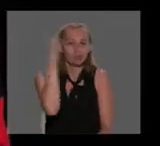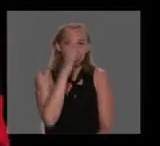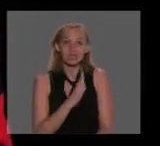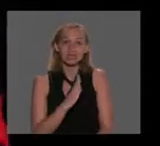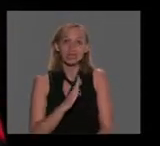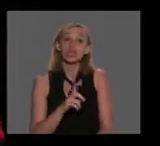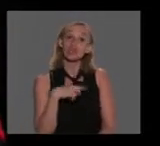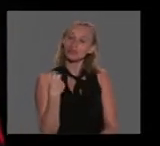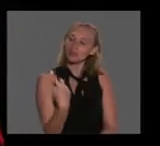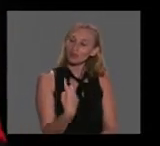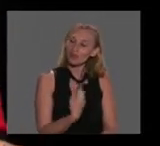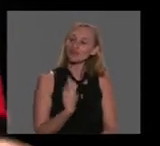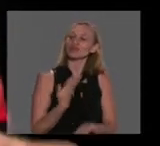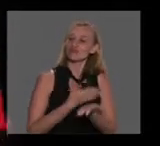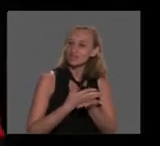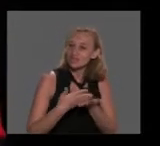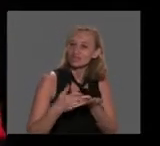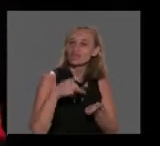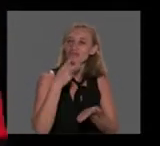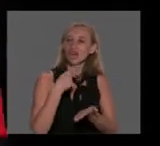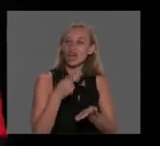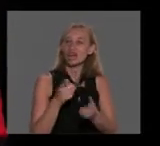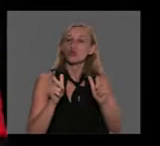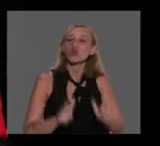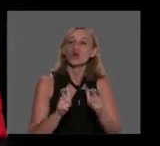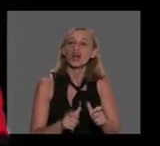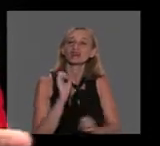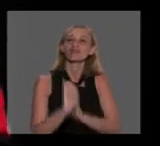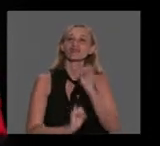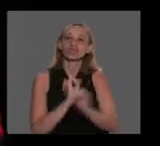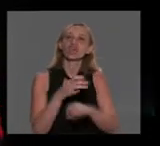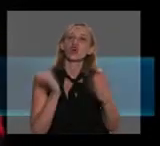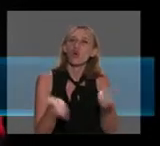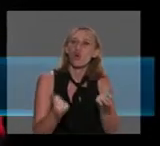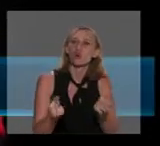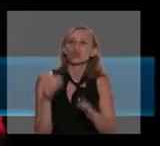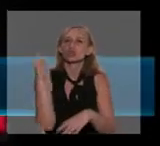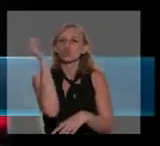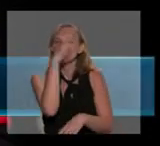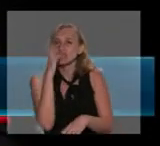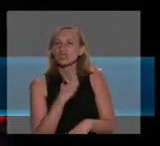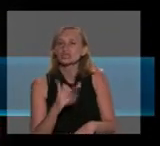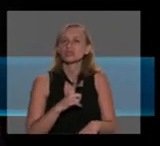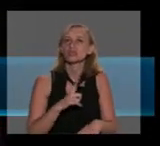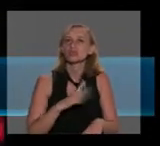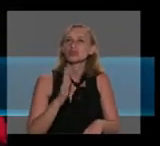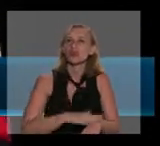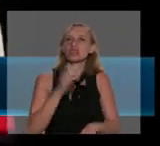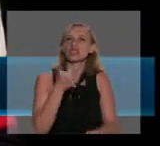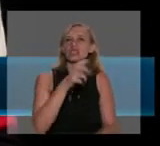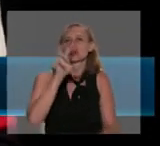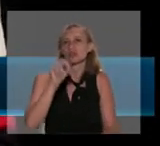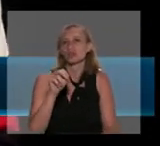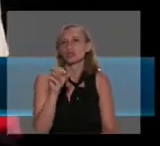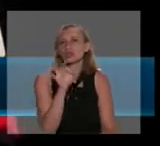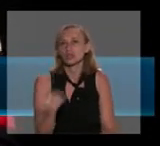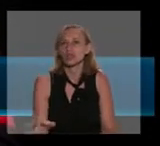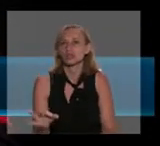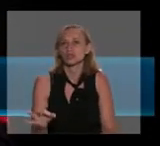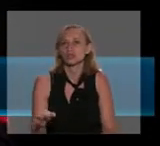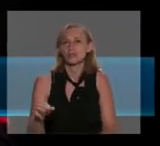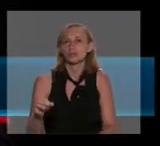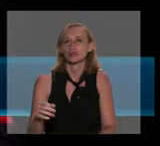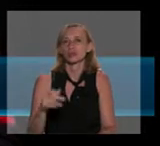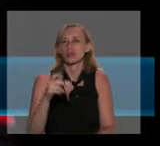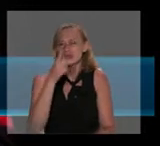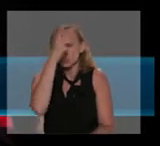começou a falar. E a gente começou a falar onde nos davam voz. E o lugar era a internet. Então, hoje, num país que você tem mais de 50%